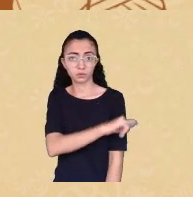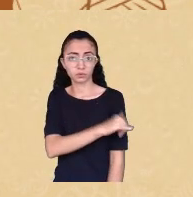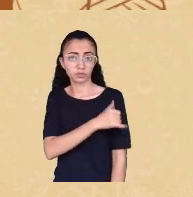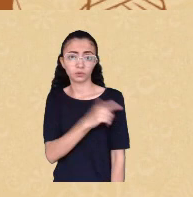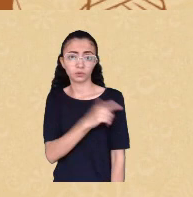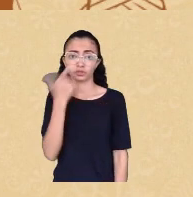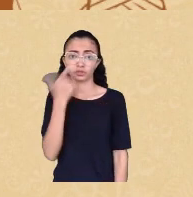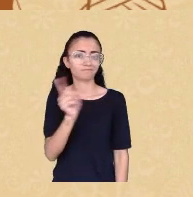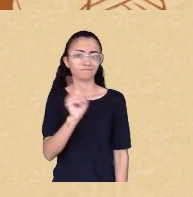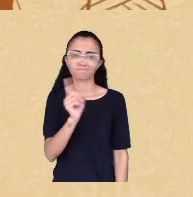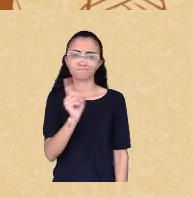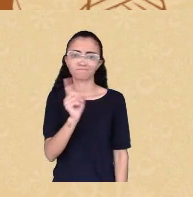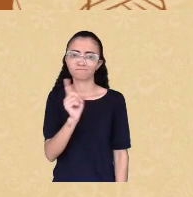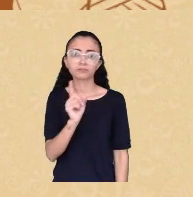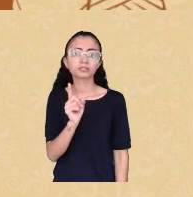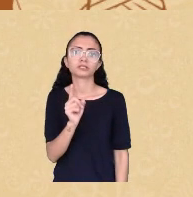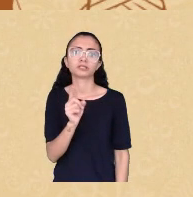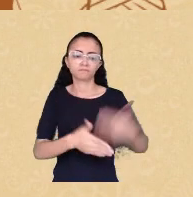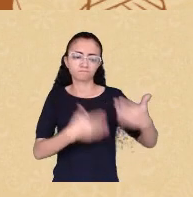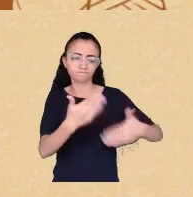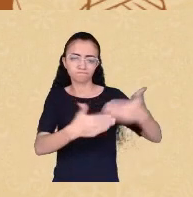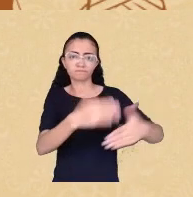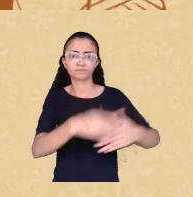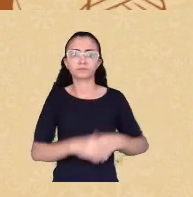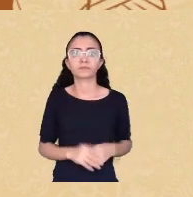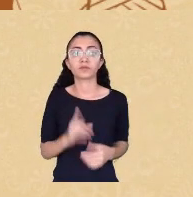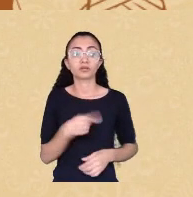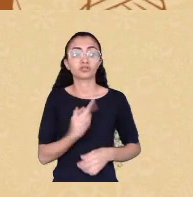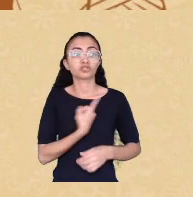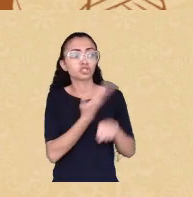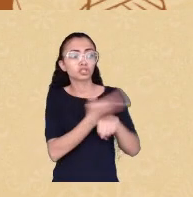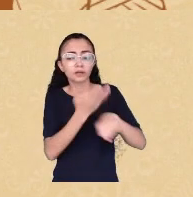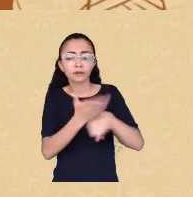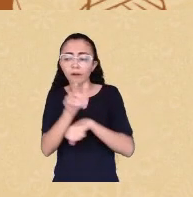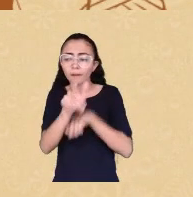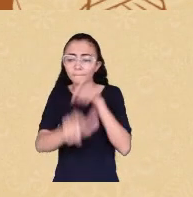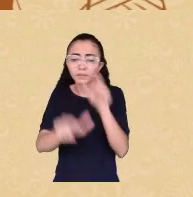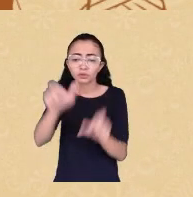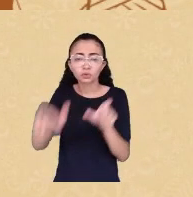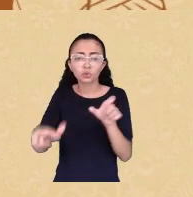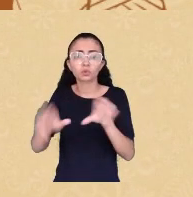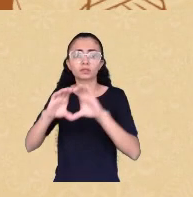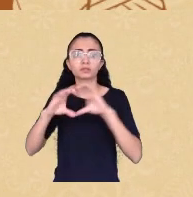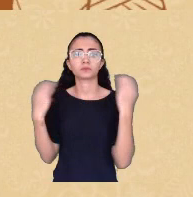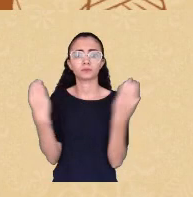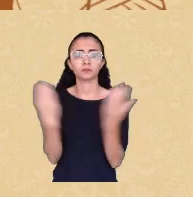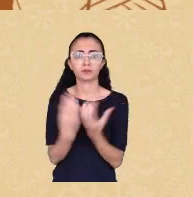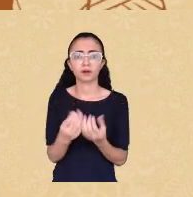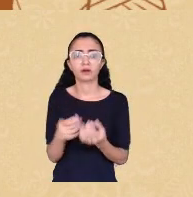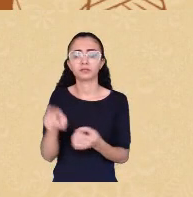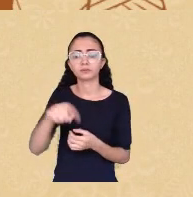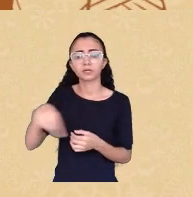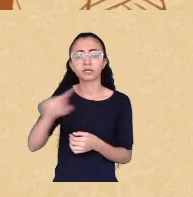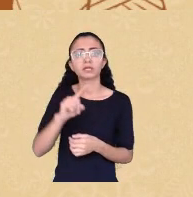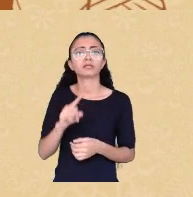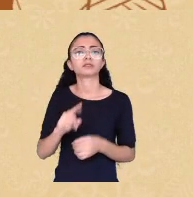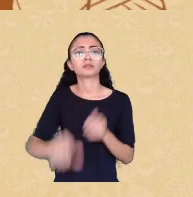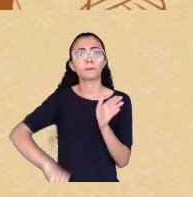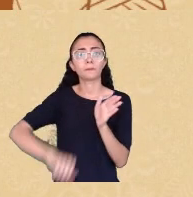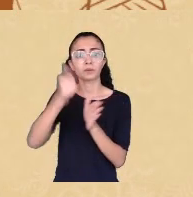a gente treinar pessoas das comunidades, formar conselheiros em primeiros socorros em saúde mental, não